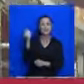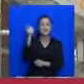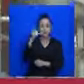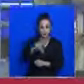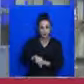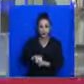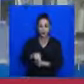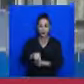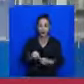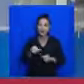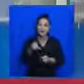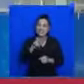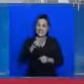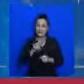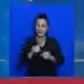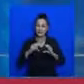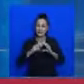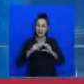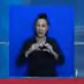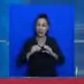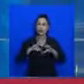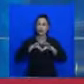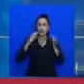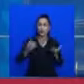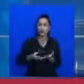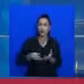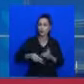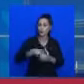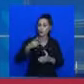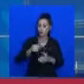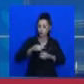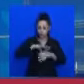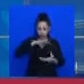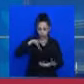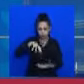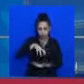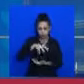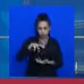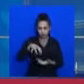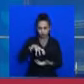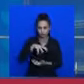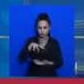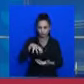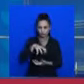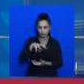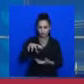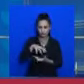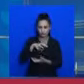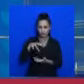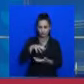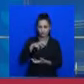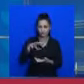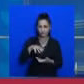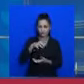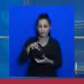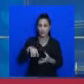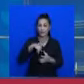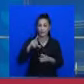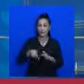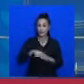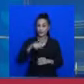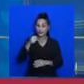E novamente as 50 bolas dentro do nosso segundo globo, girando e sendo embaralhadas para que possamos conhecer as